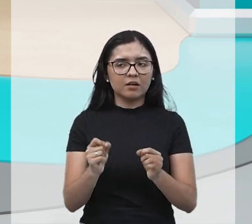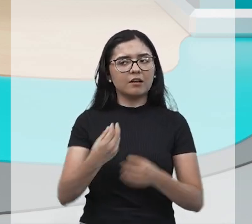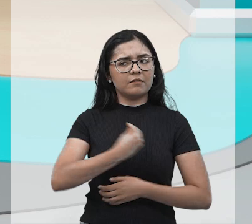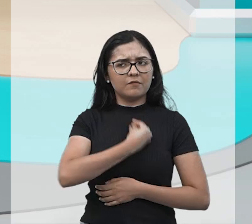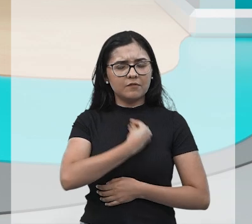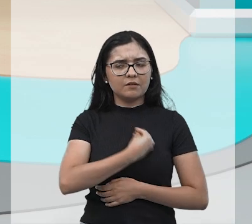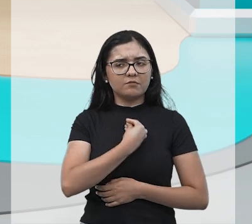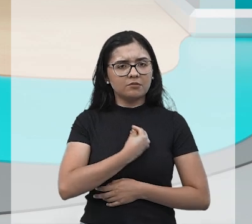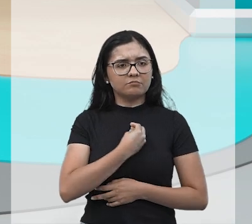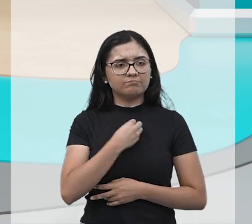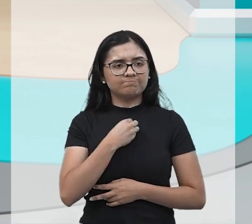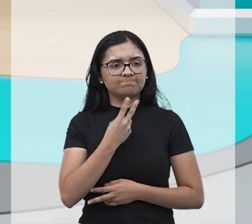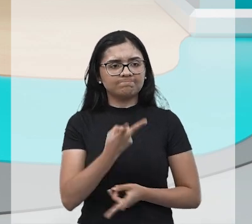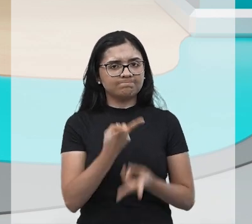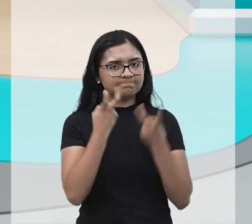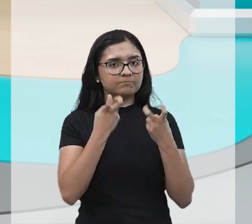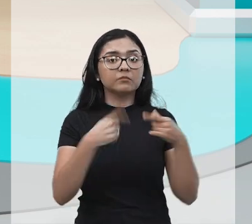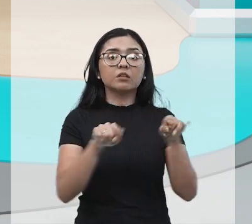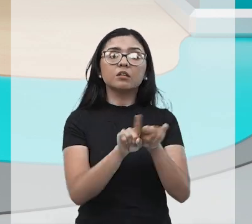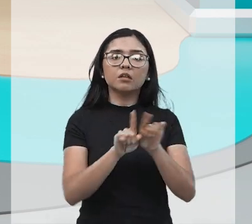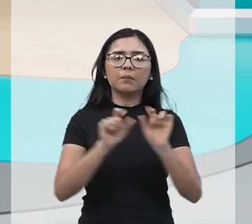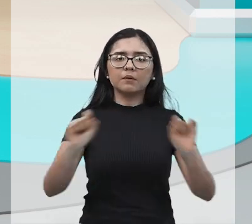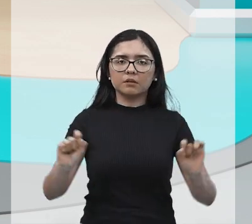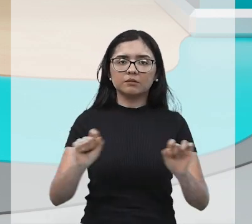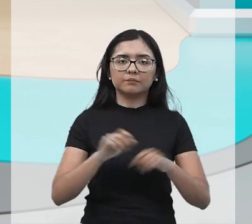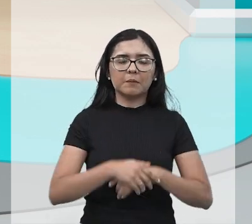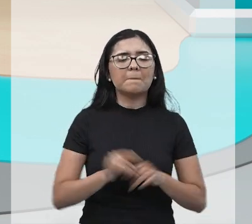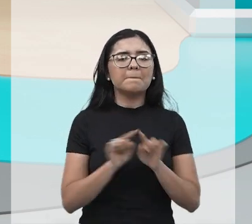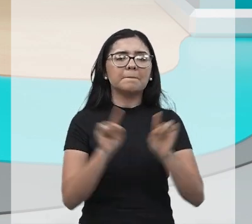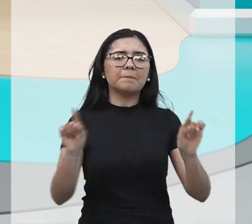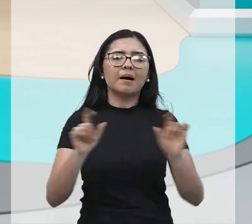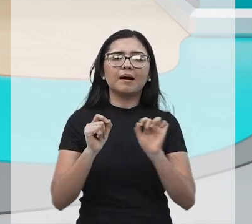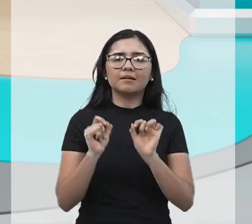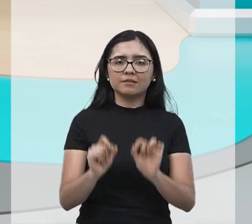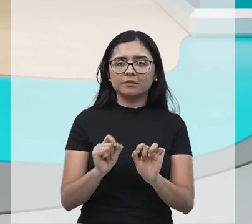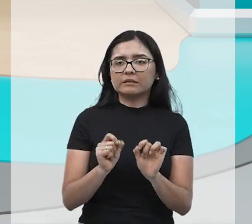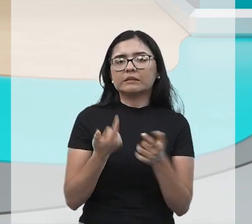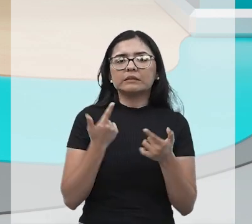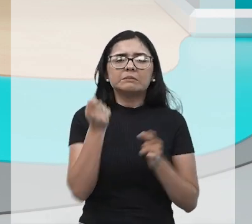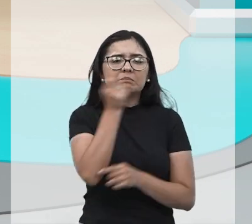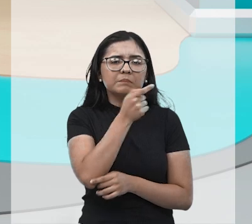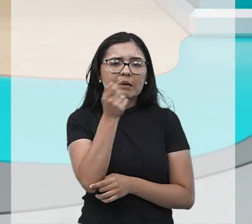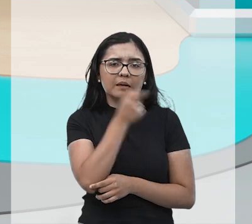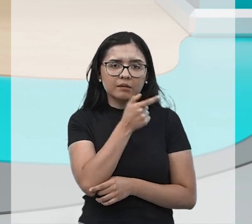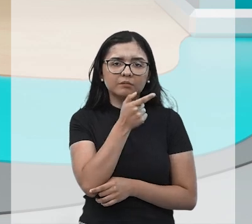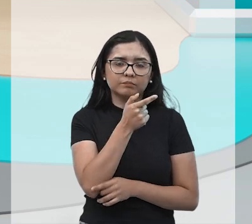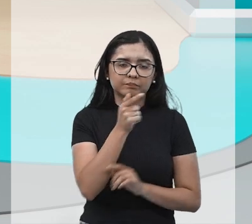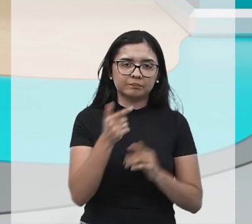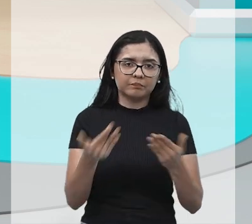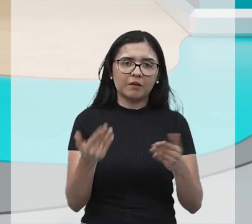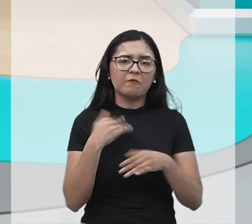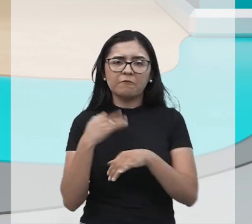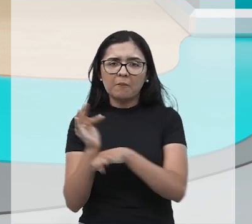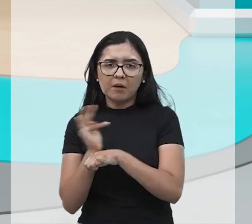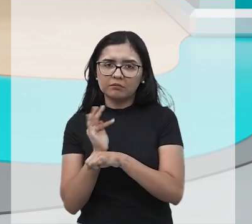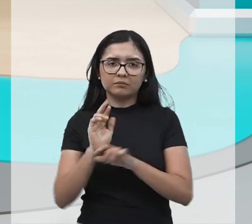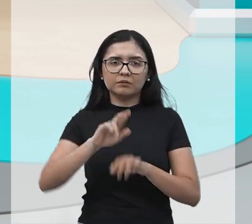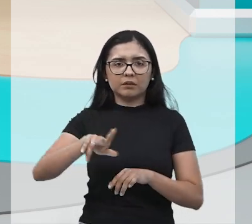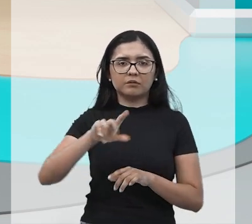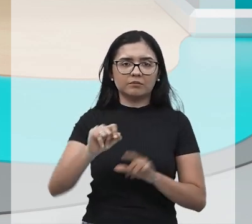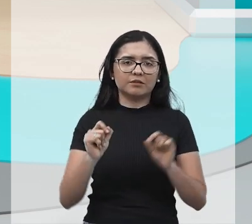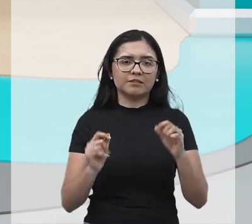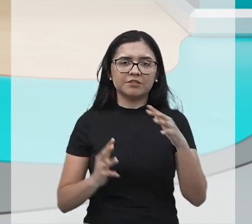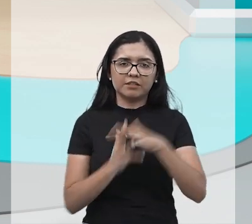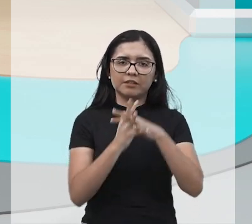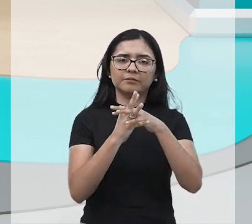aquelas situações. E de uma forma muito caricata, não era uma coisa muito personalizada, digamos assim, era uma coisa tudo muito exagerado.